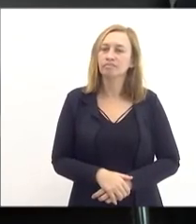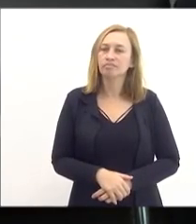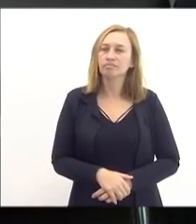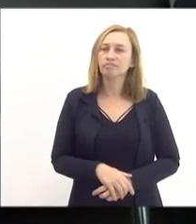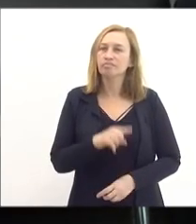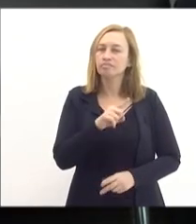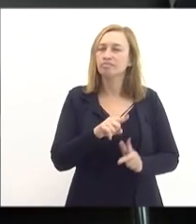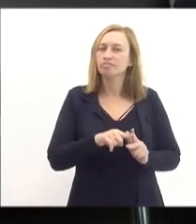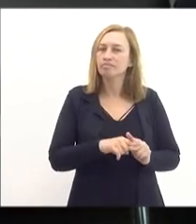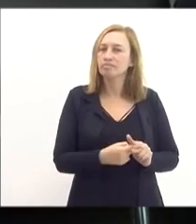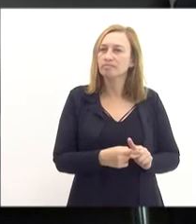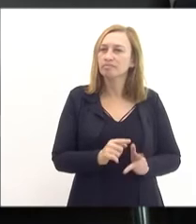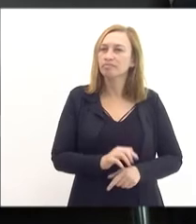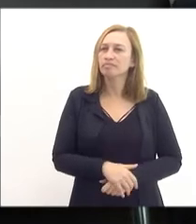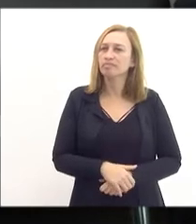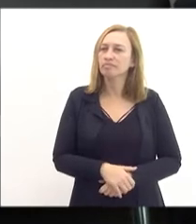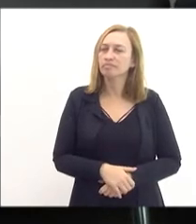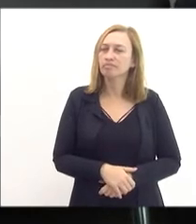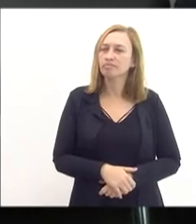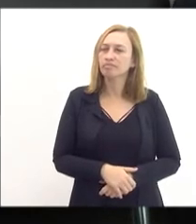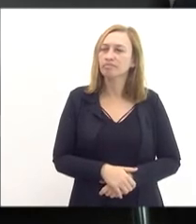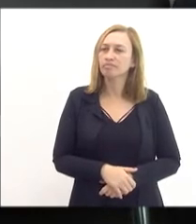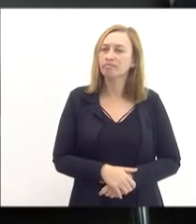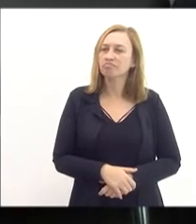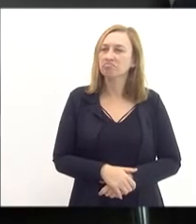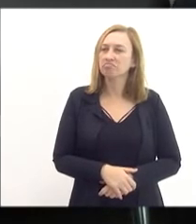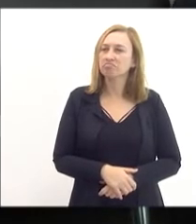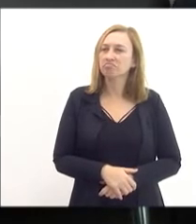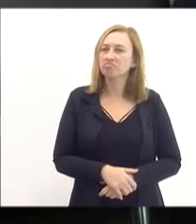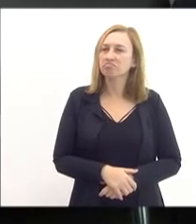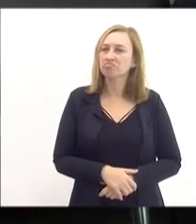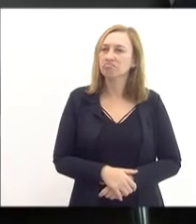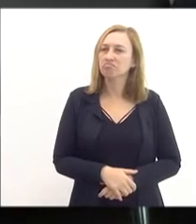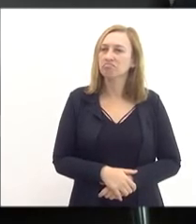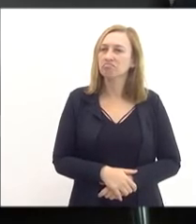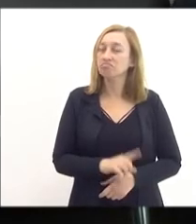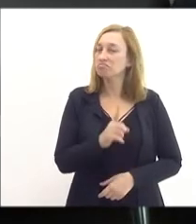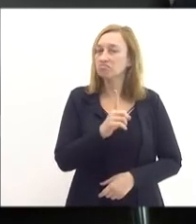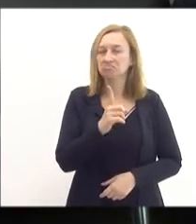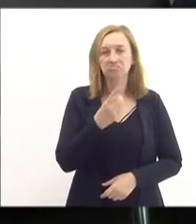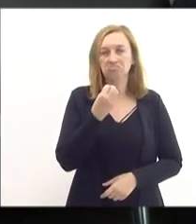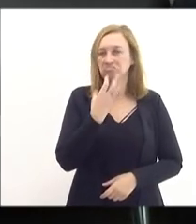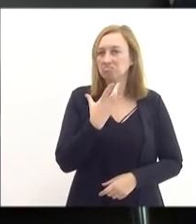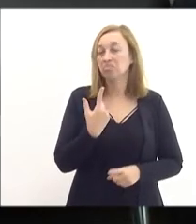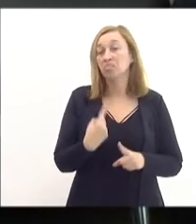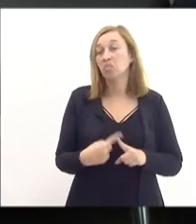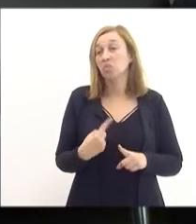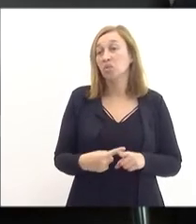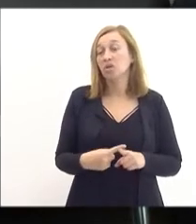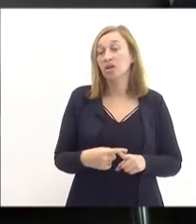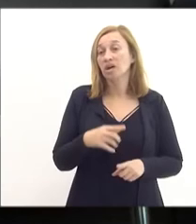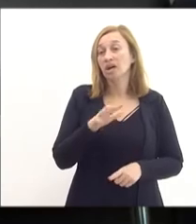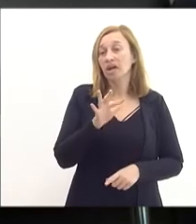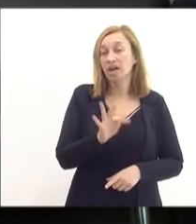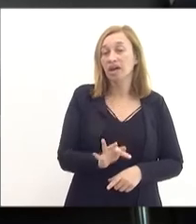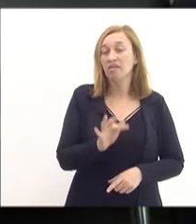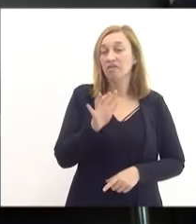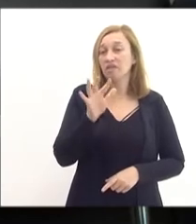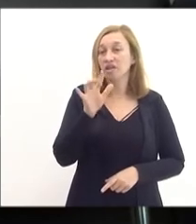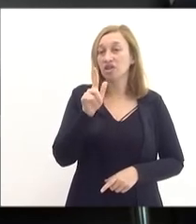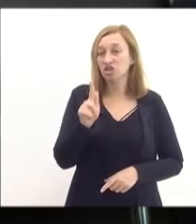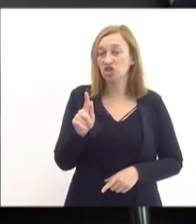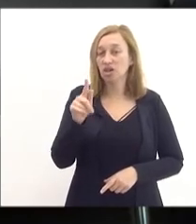Essa modificativa não nos parece muito adequada, porque o FGP ele é